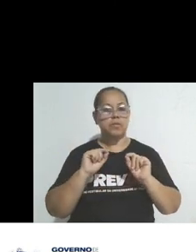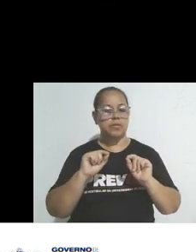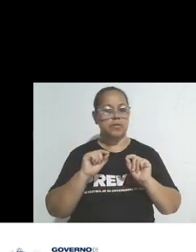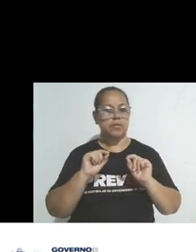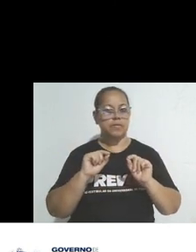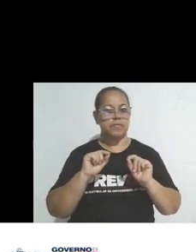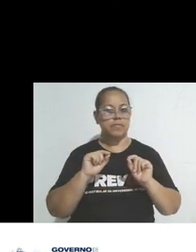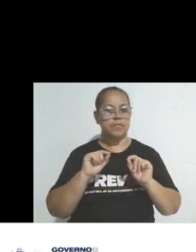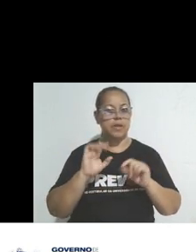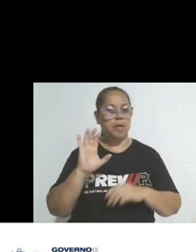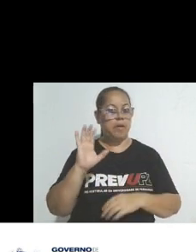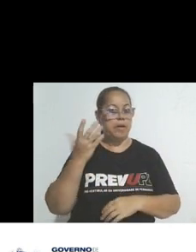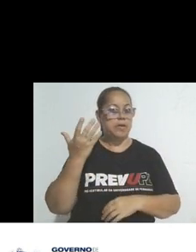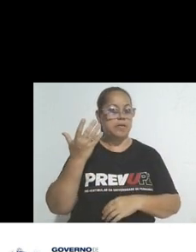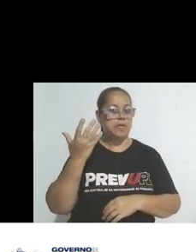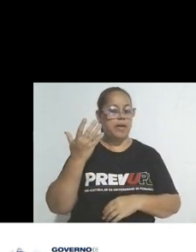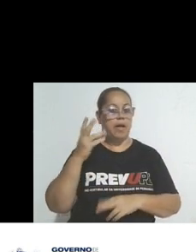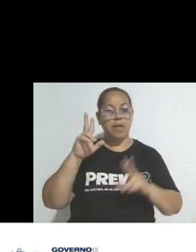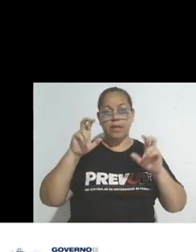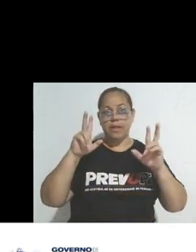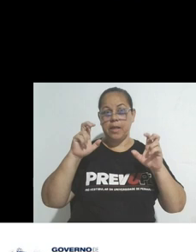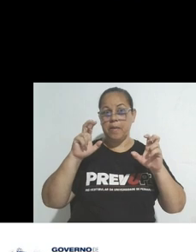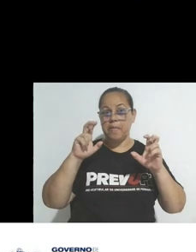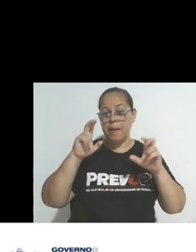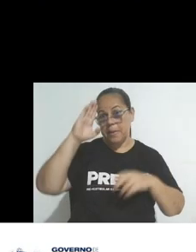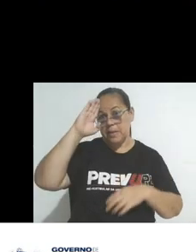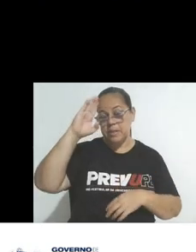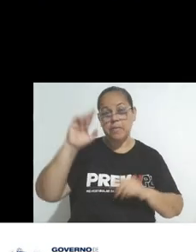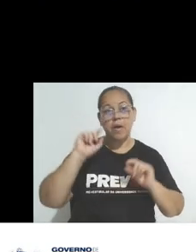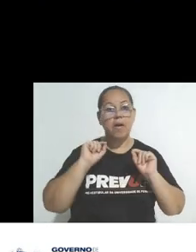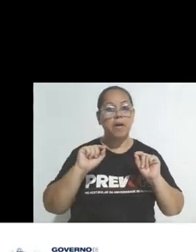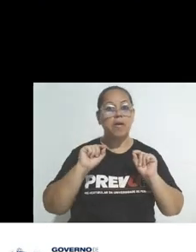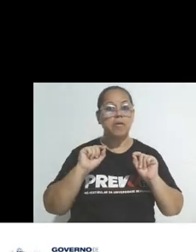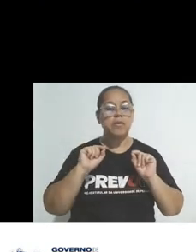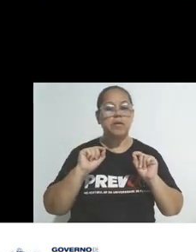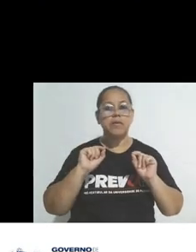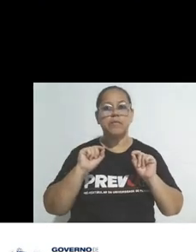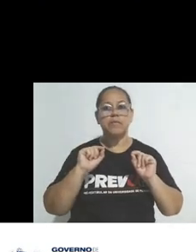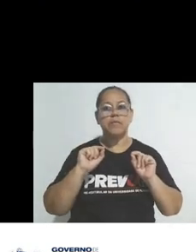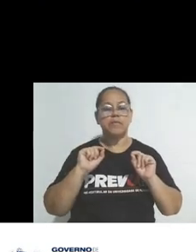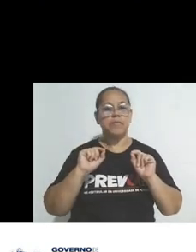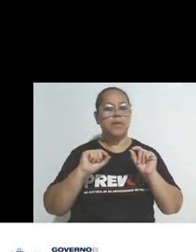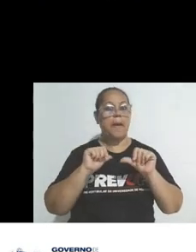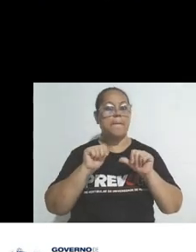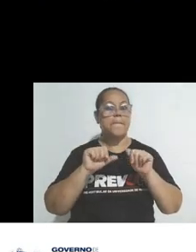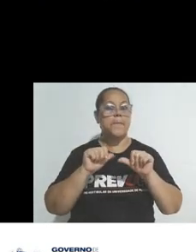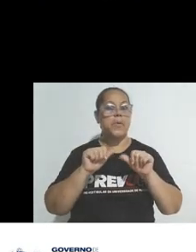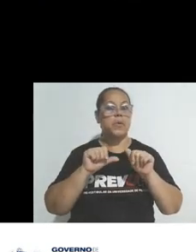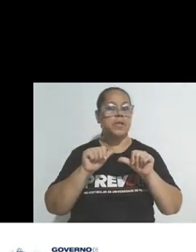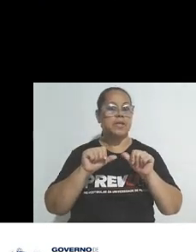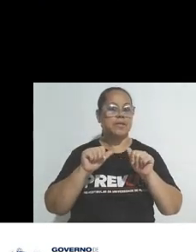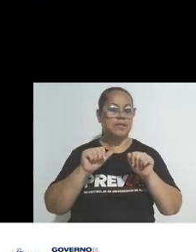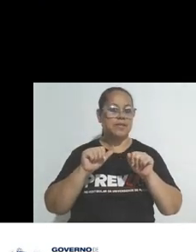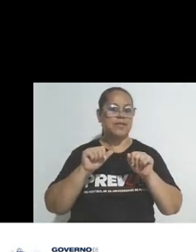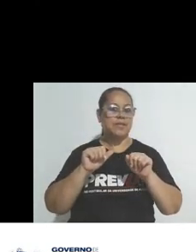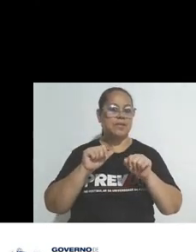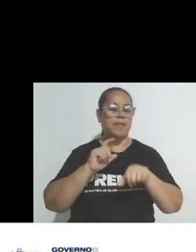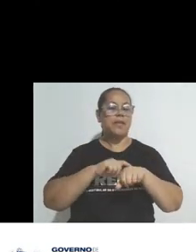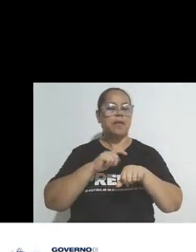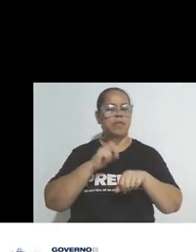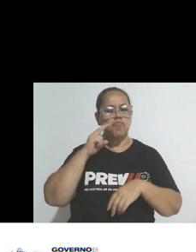climático esse é o tema principal qual é tema principal? é sobre a mudança do clima então eu vou lá